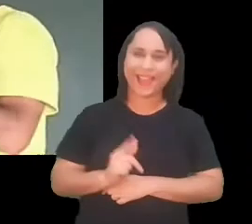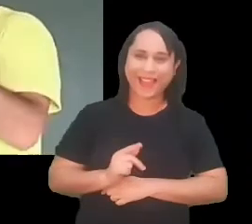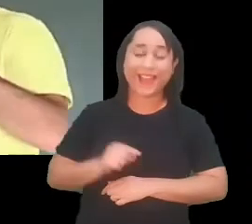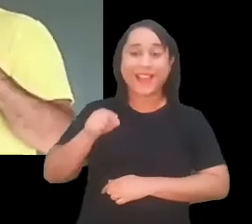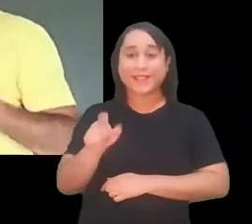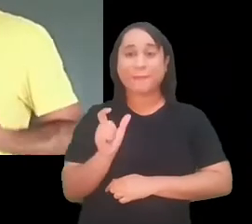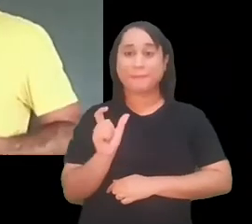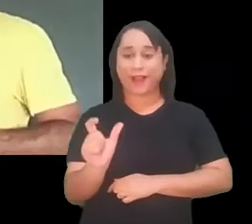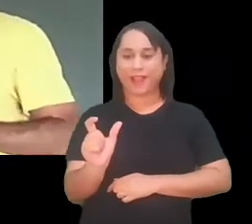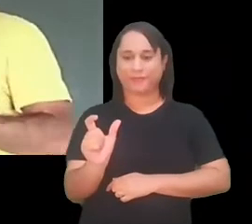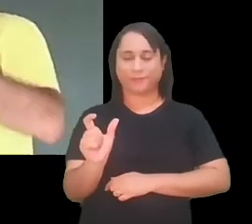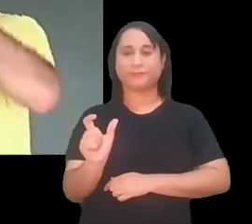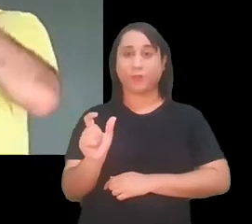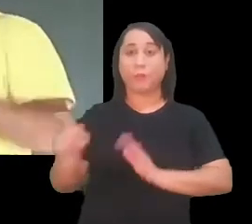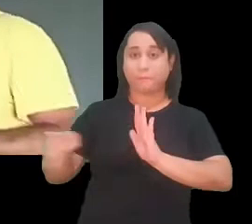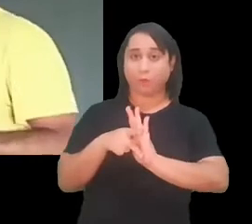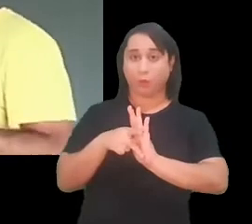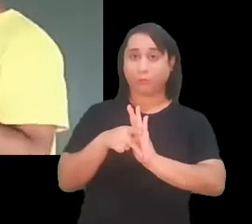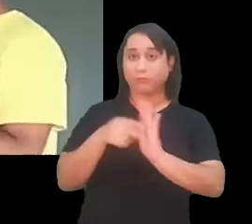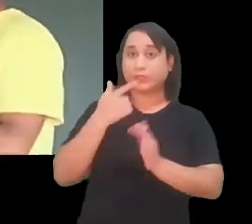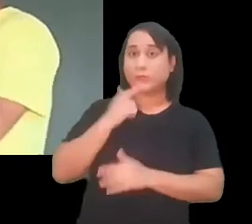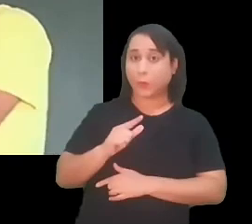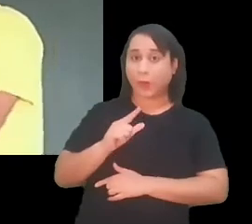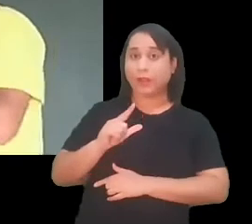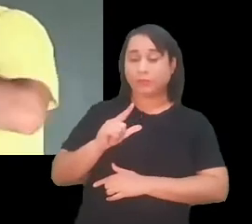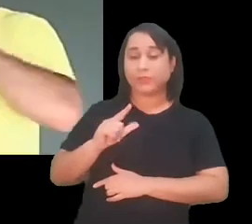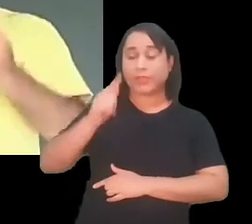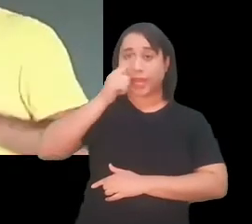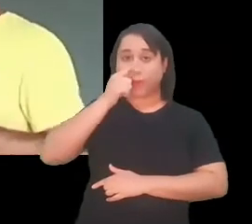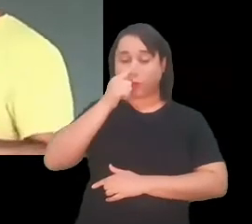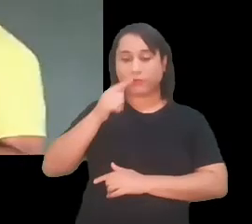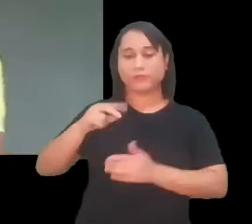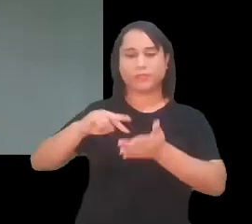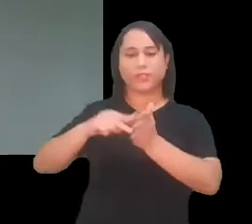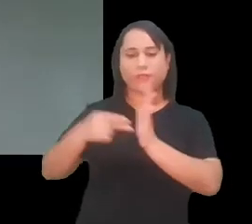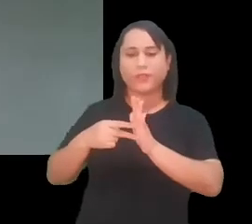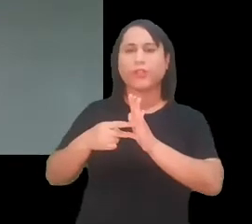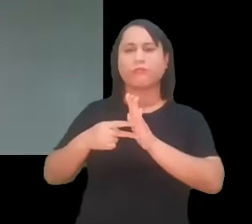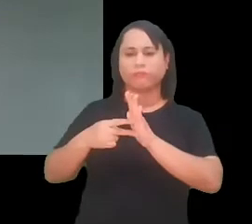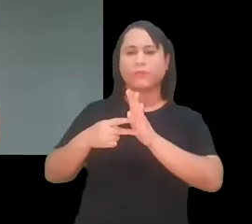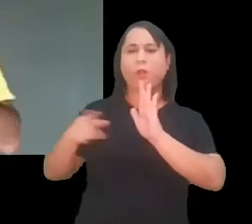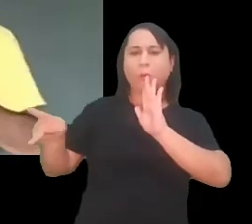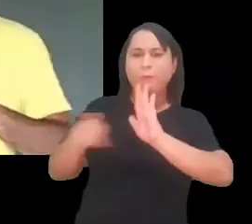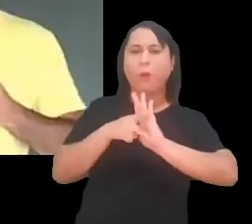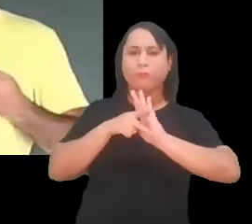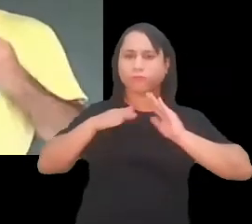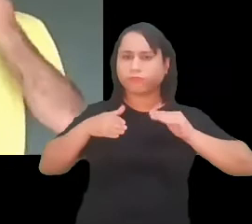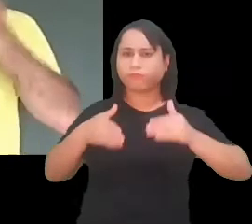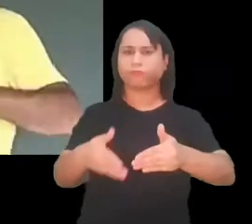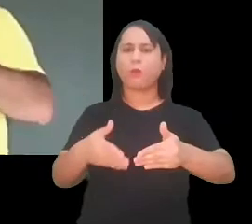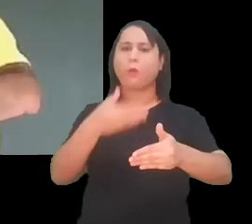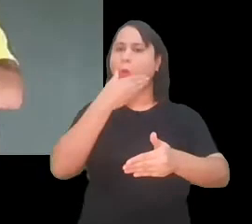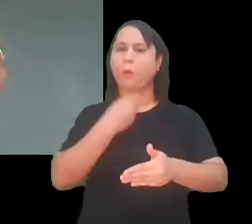Holandrico é uma palavra que vem de radicais gregos, e holos do grego quer dizer total, andros quer dizer homem. Então a gente tem